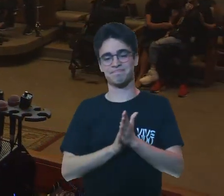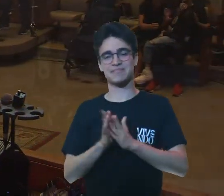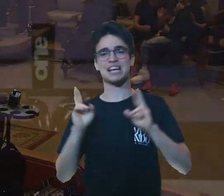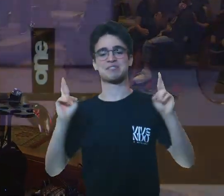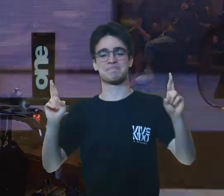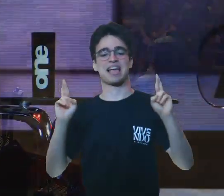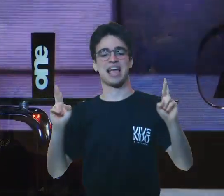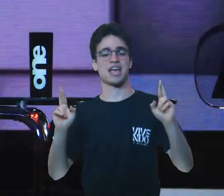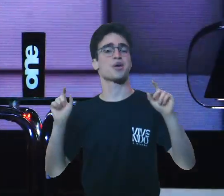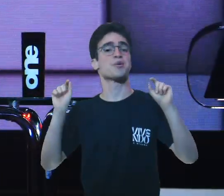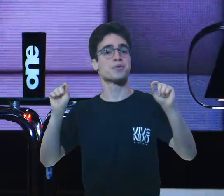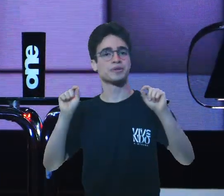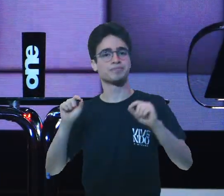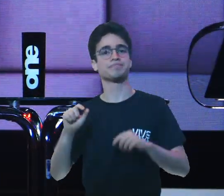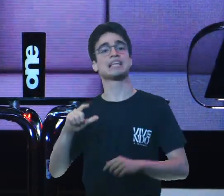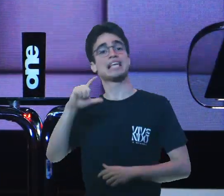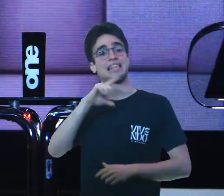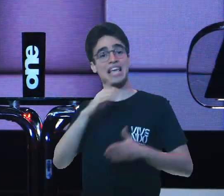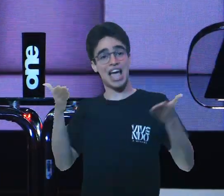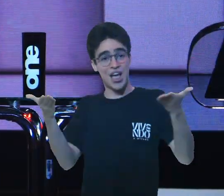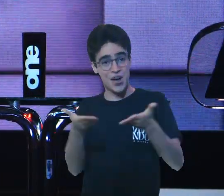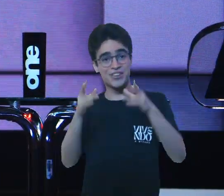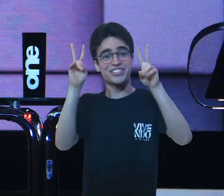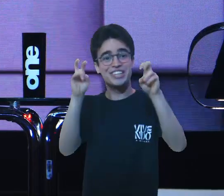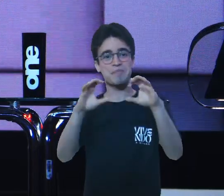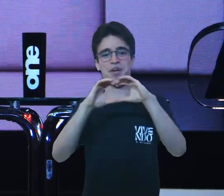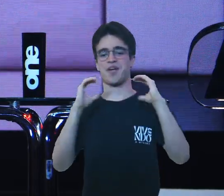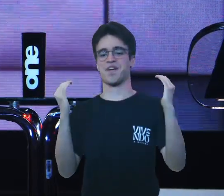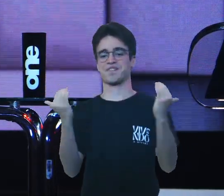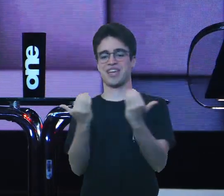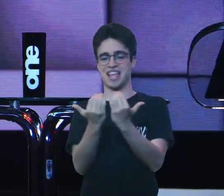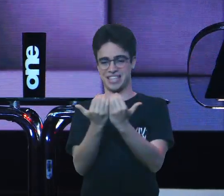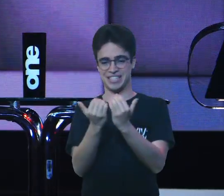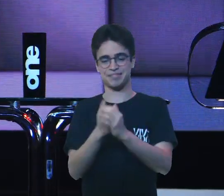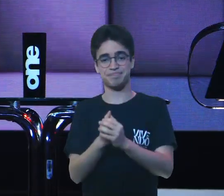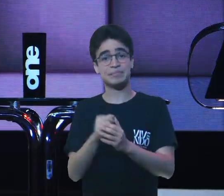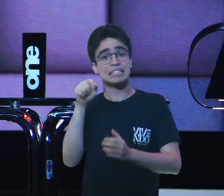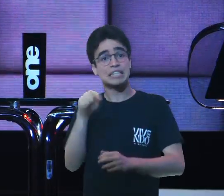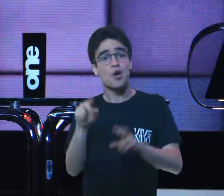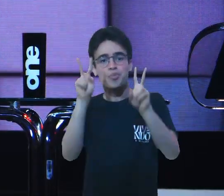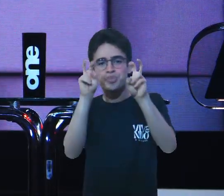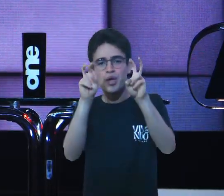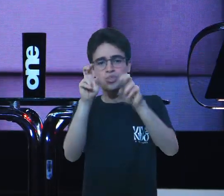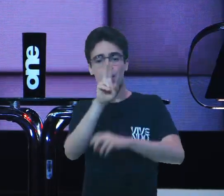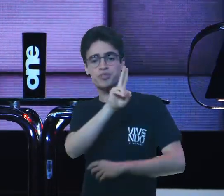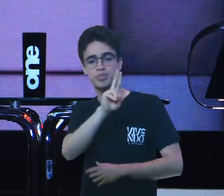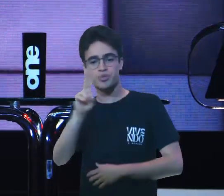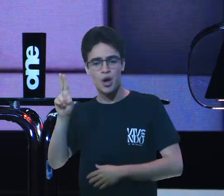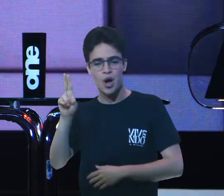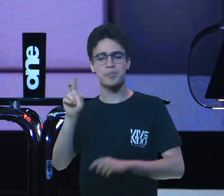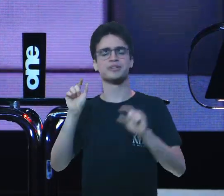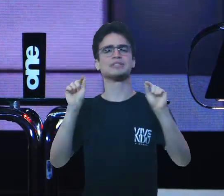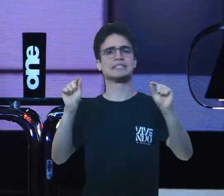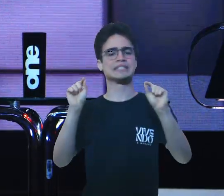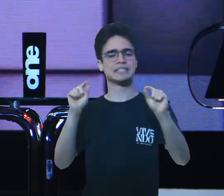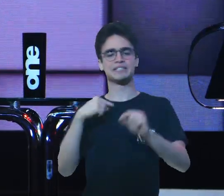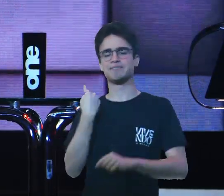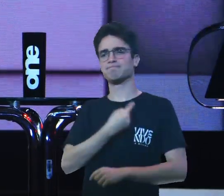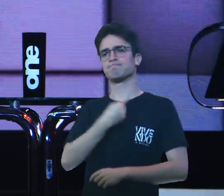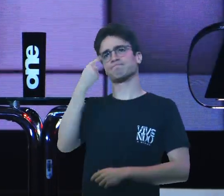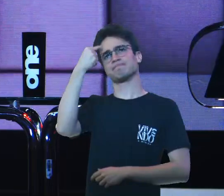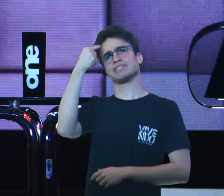reunimos em torno de uma conferência. O nome já é muito sugestivo. Quando nós pensamos